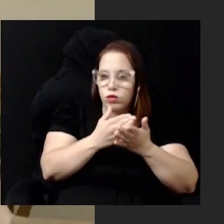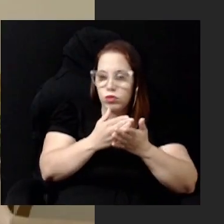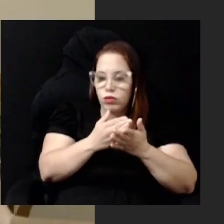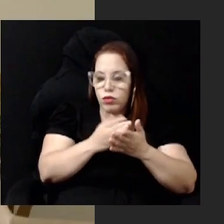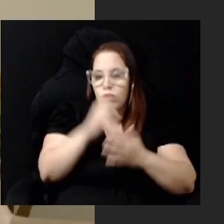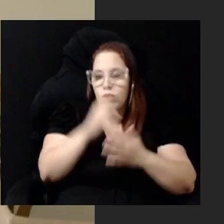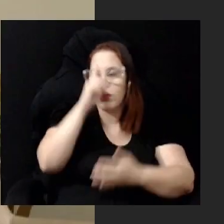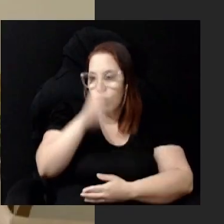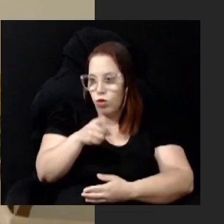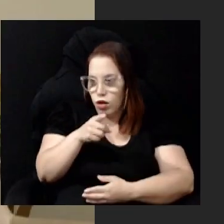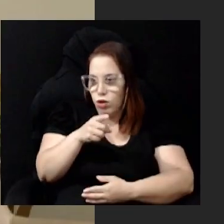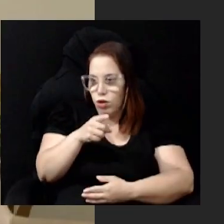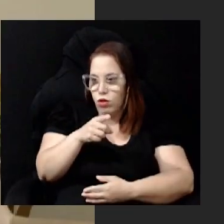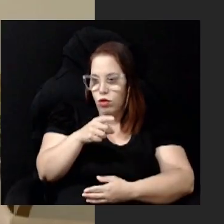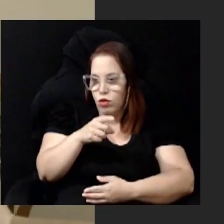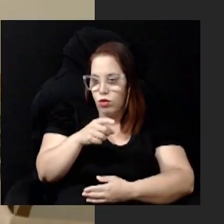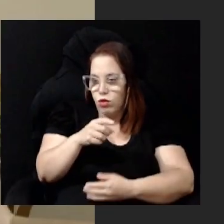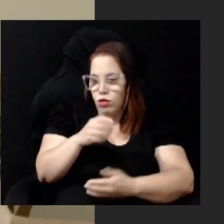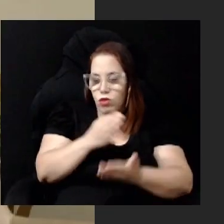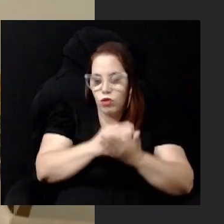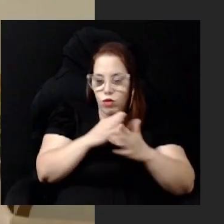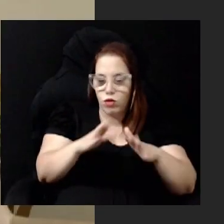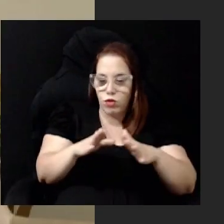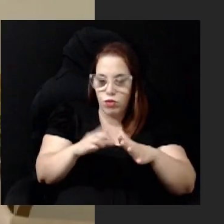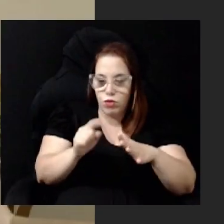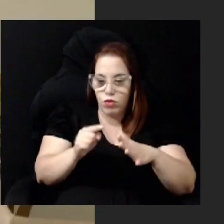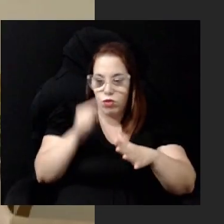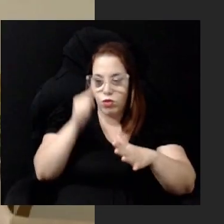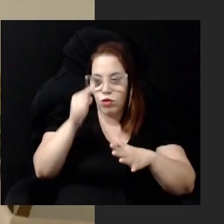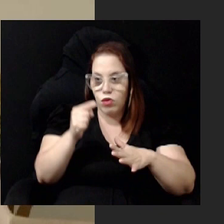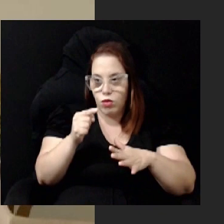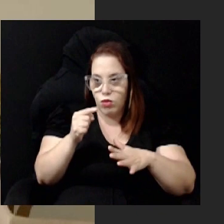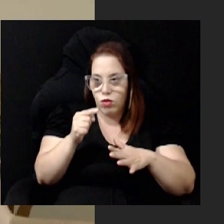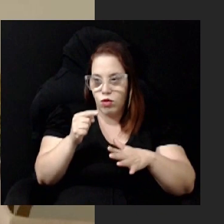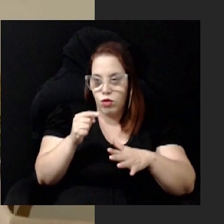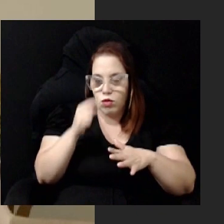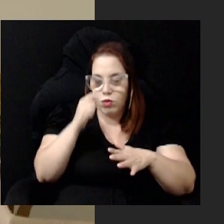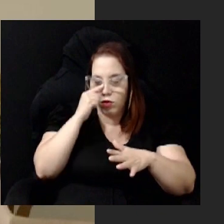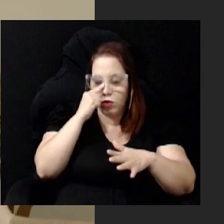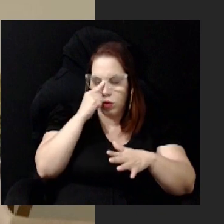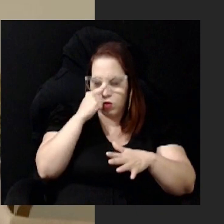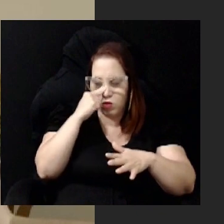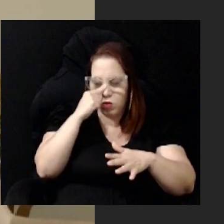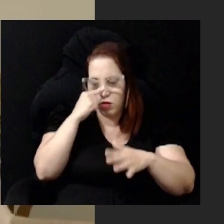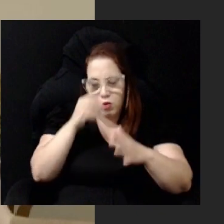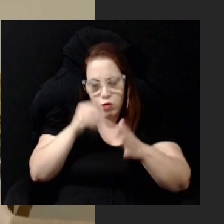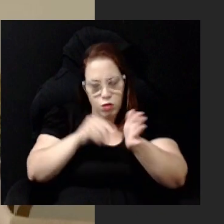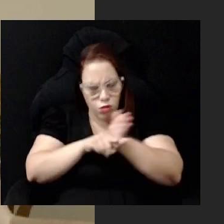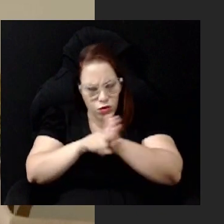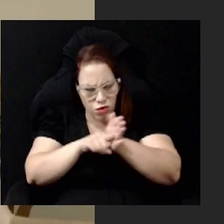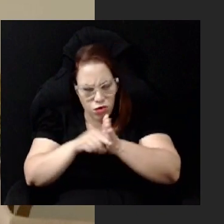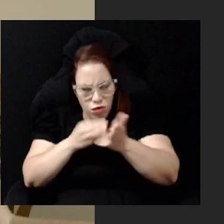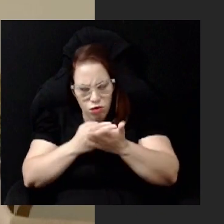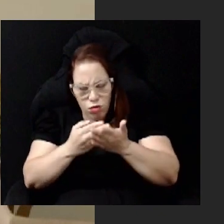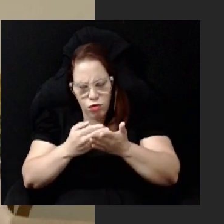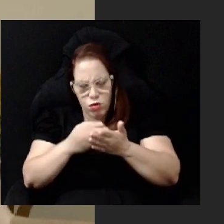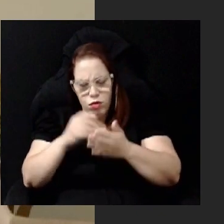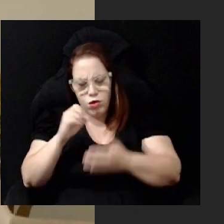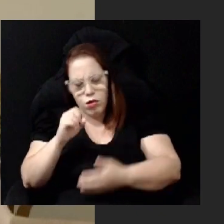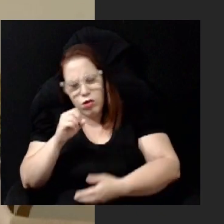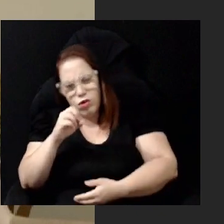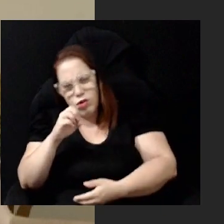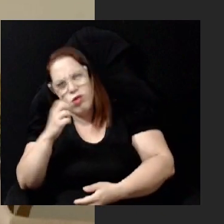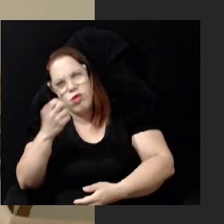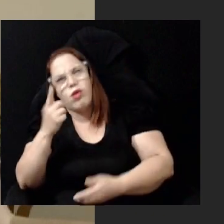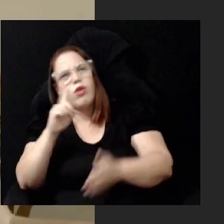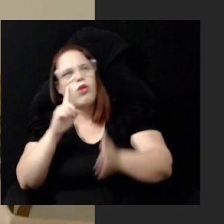o diagnóstico para definir quais vão ser os próximos passos. Mas a investigação inicial e o diagnóstico, isso